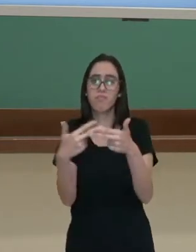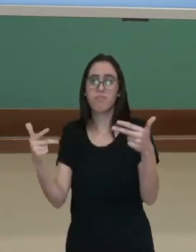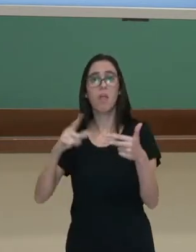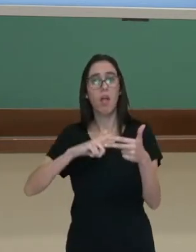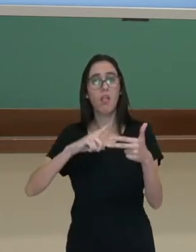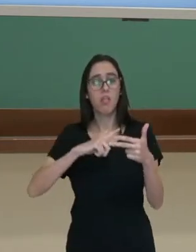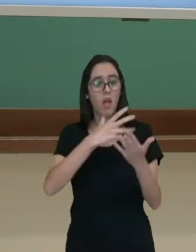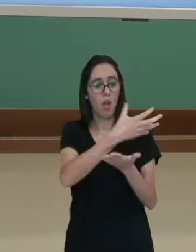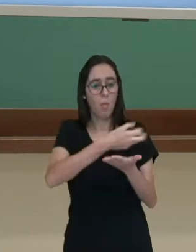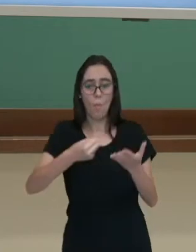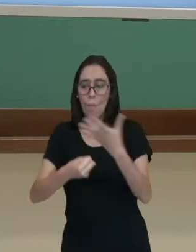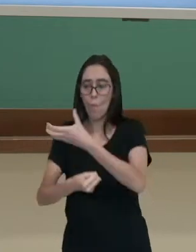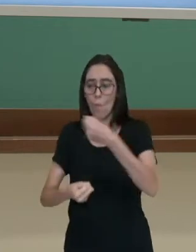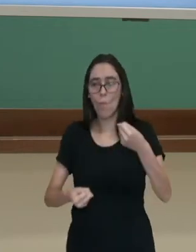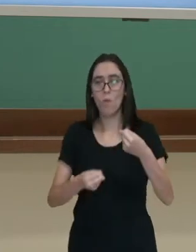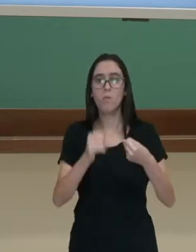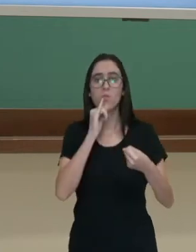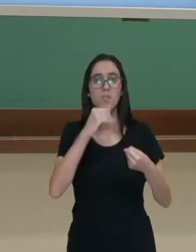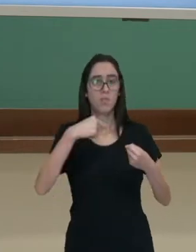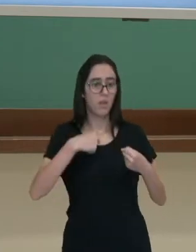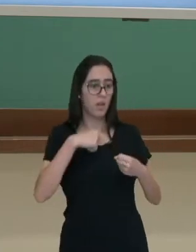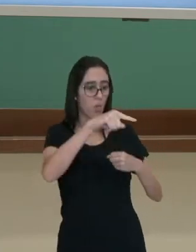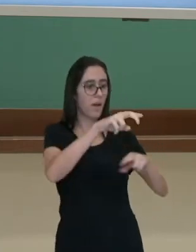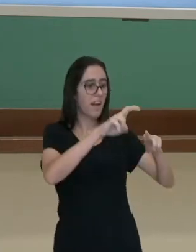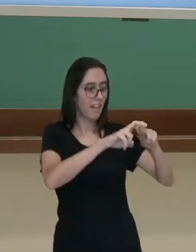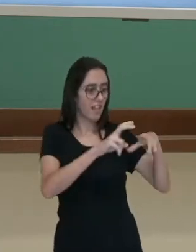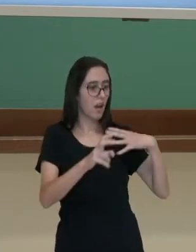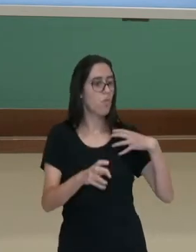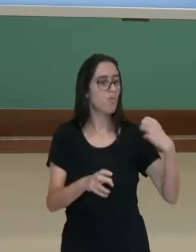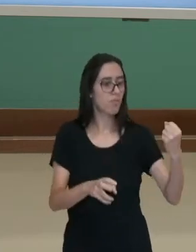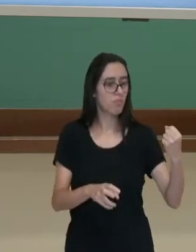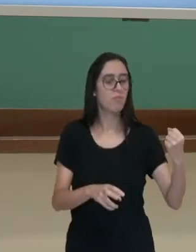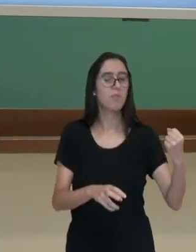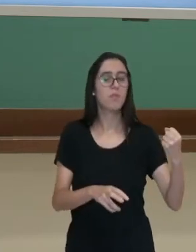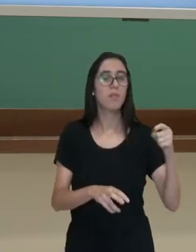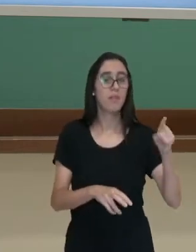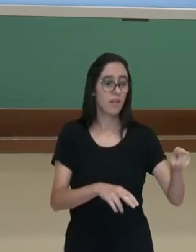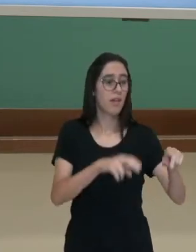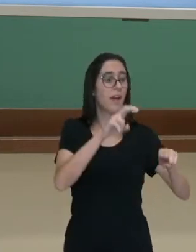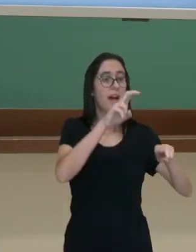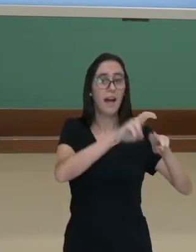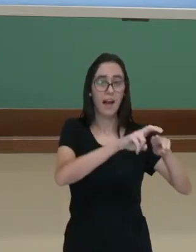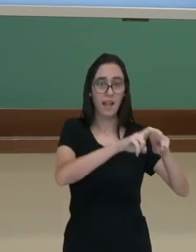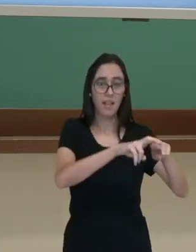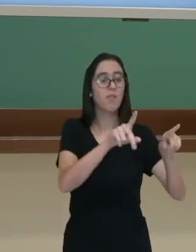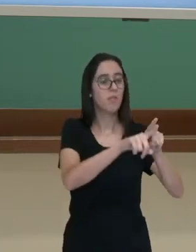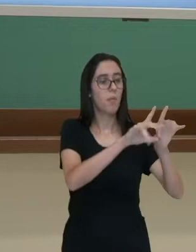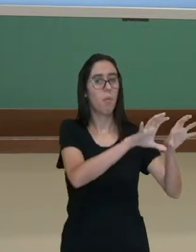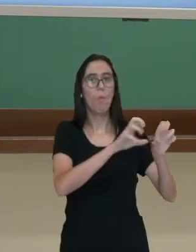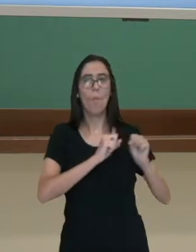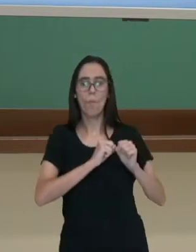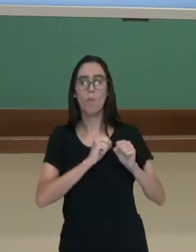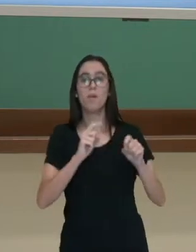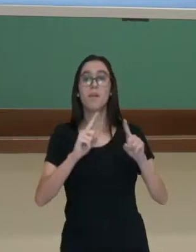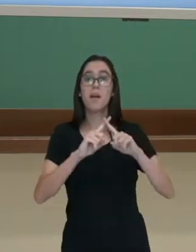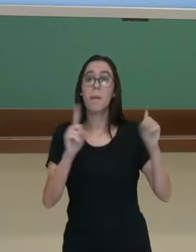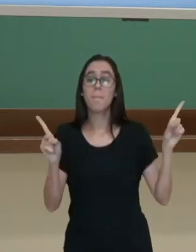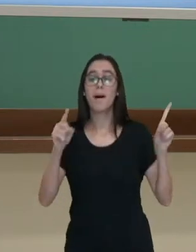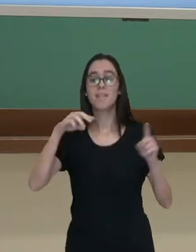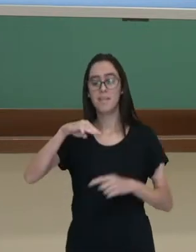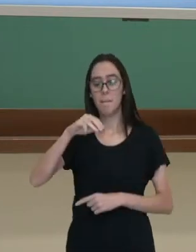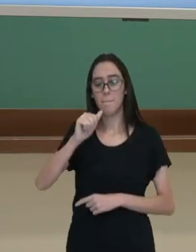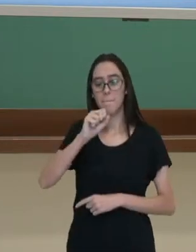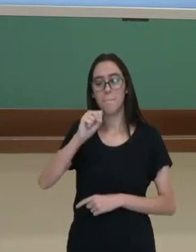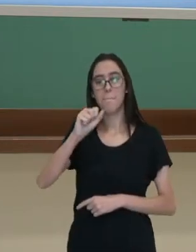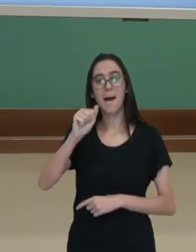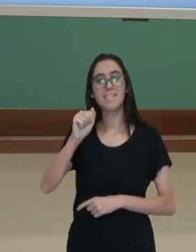atraio a cadeira me atrai. Só que essa força é muito pequena, porque as nossas massas são pequenas, a nossa massa é pequena devido a essa constante gravitacional